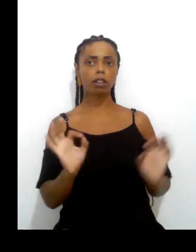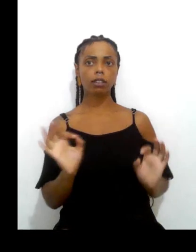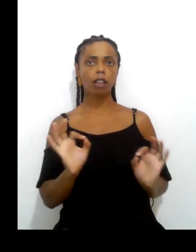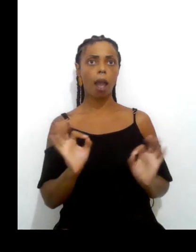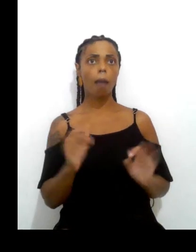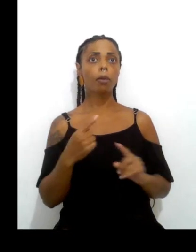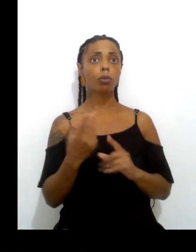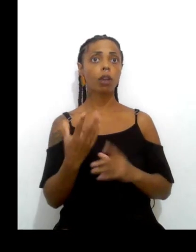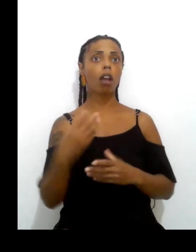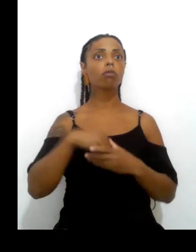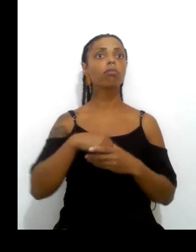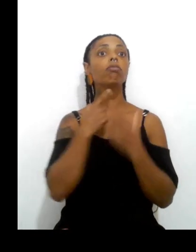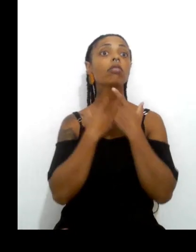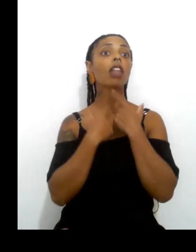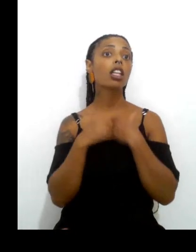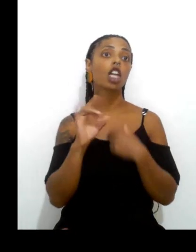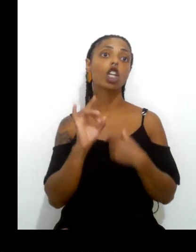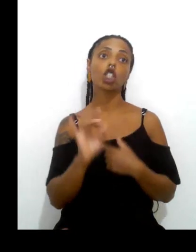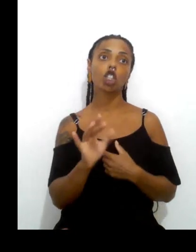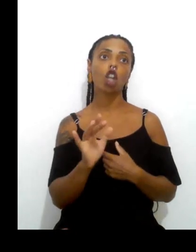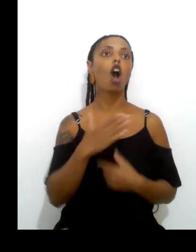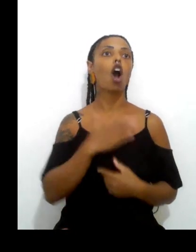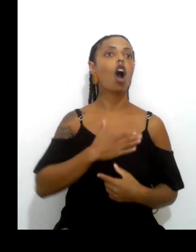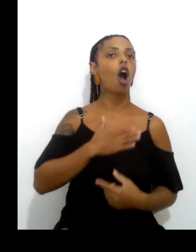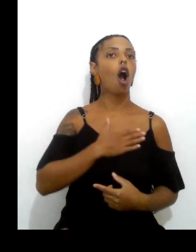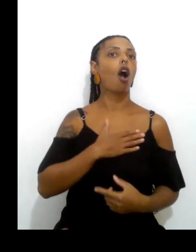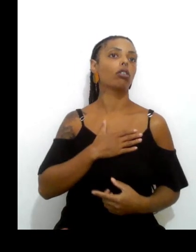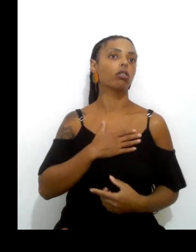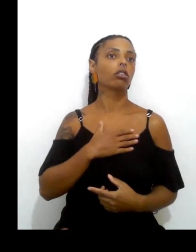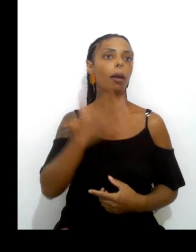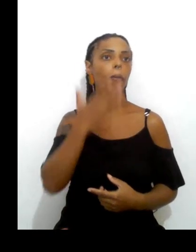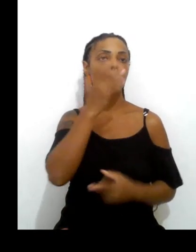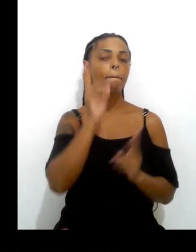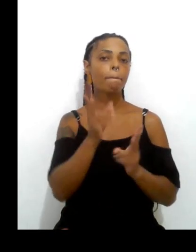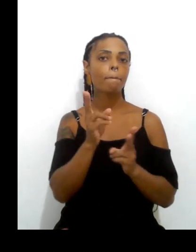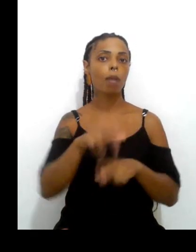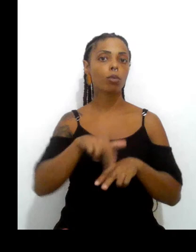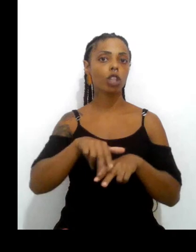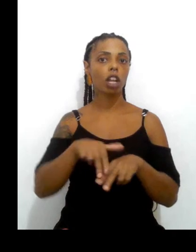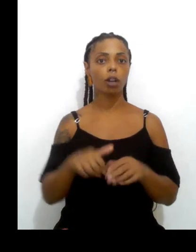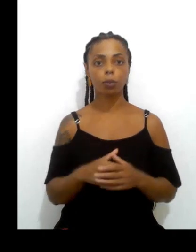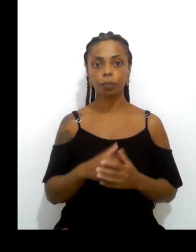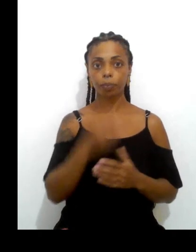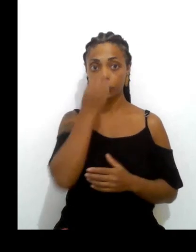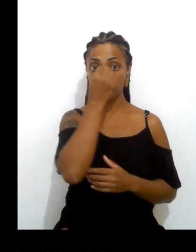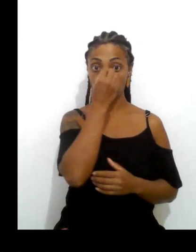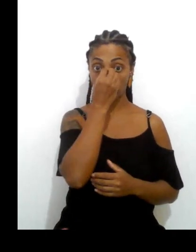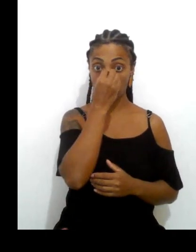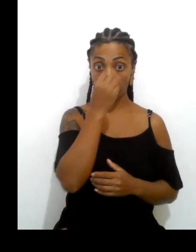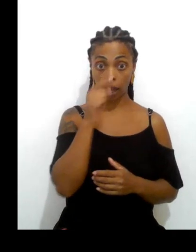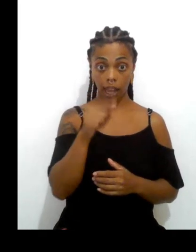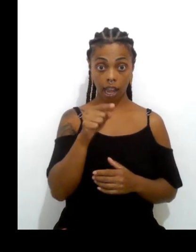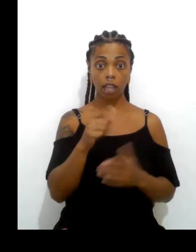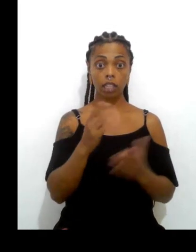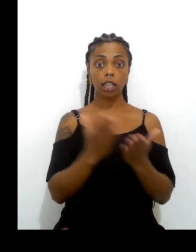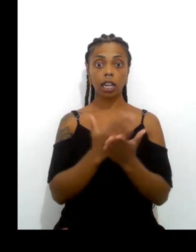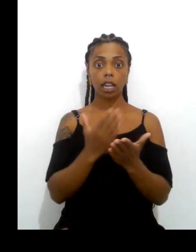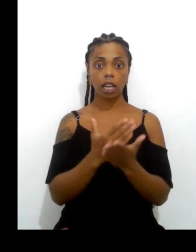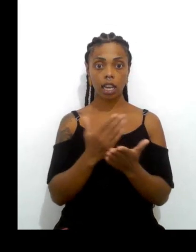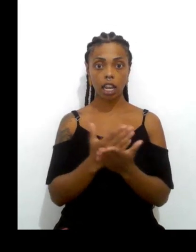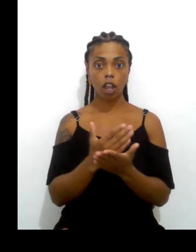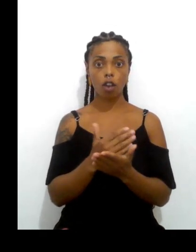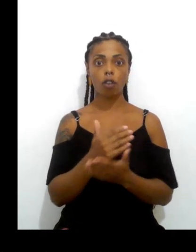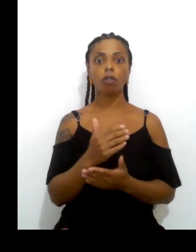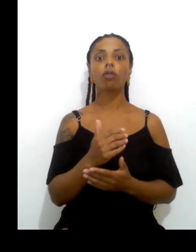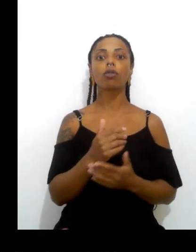eram invisíveis no livro A Gates escreveu todos já